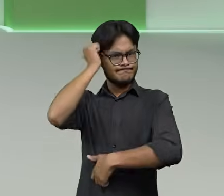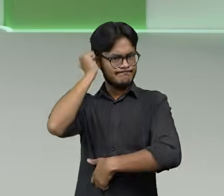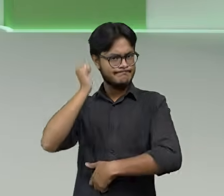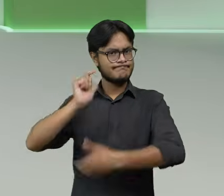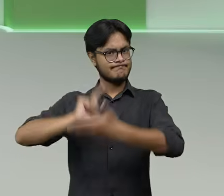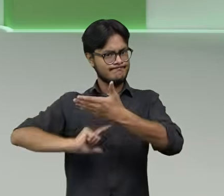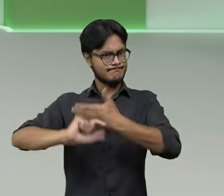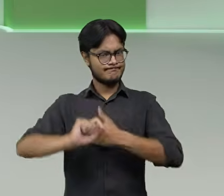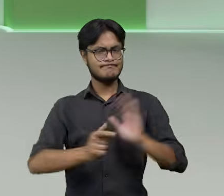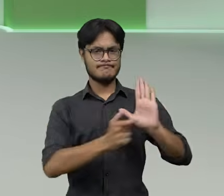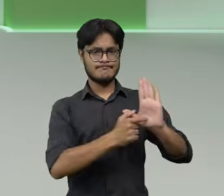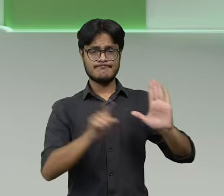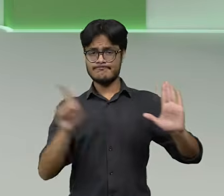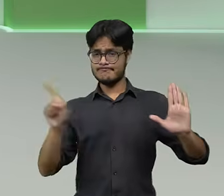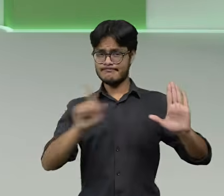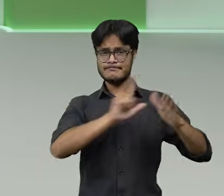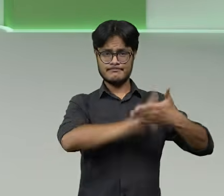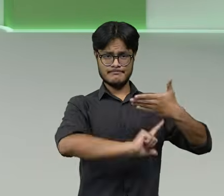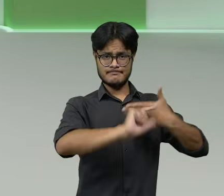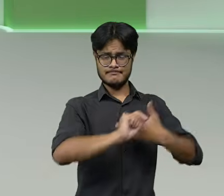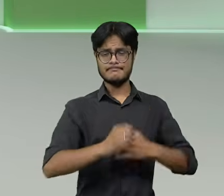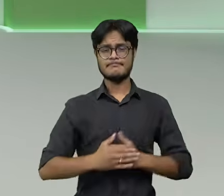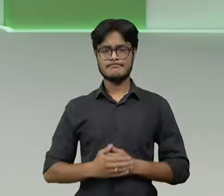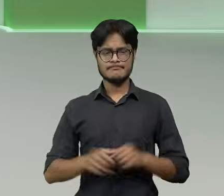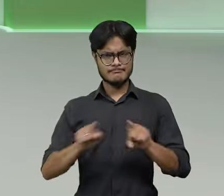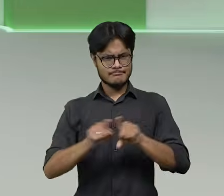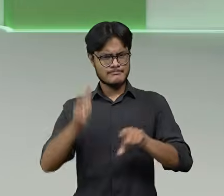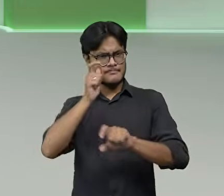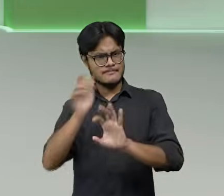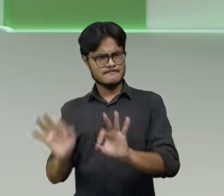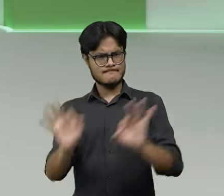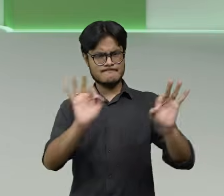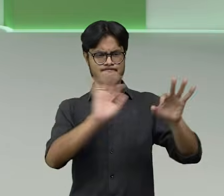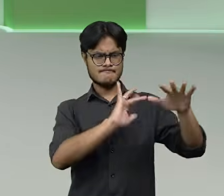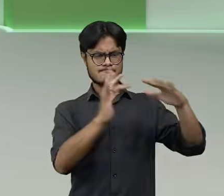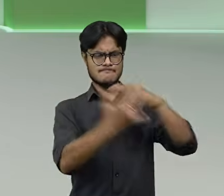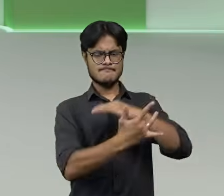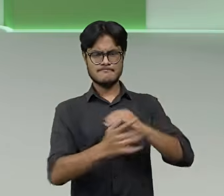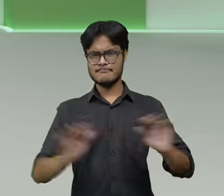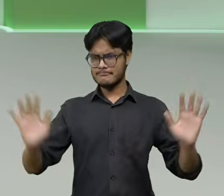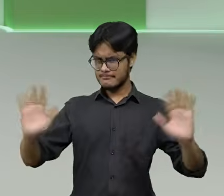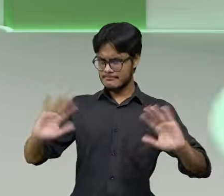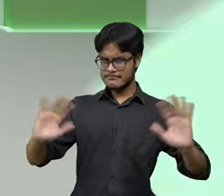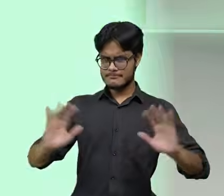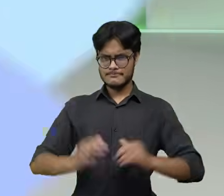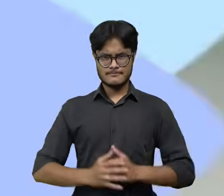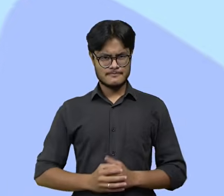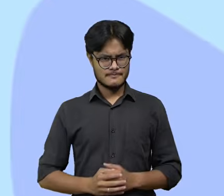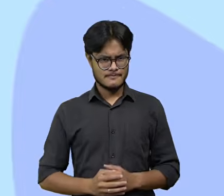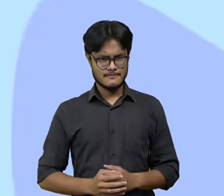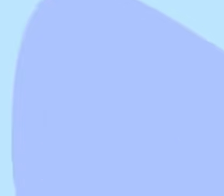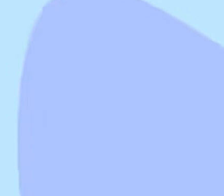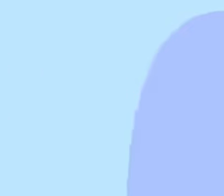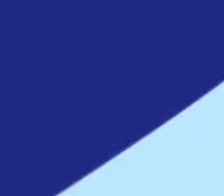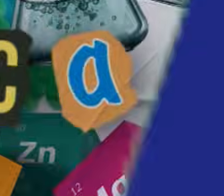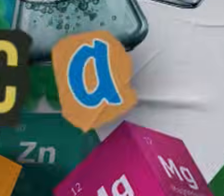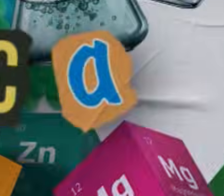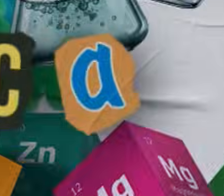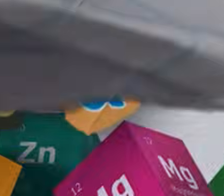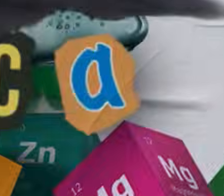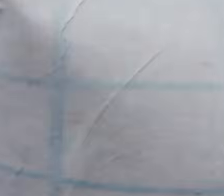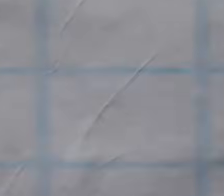UEA. Baixe o aplicativo do Preveste UEA e acompanhe o Preveste em todas as redes sociais. Um abraço!